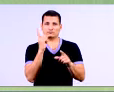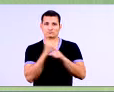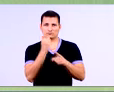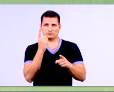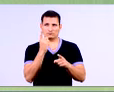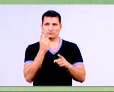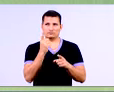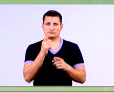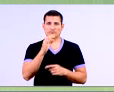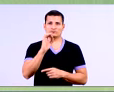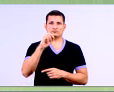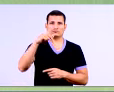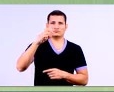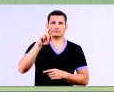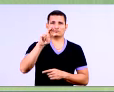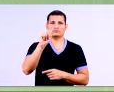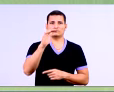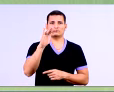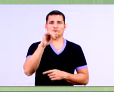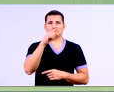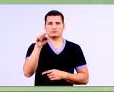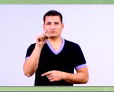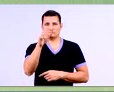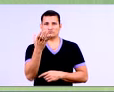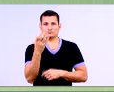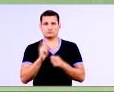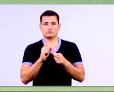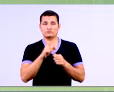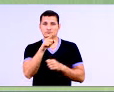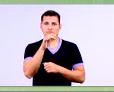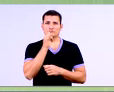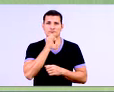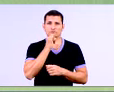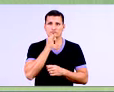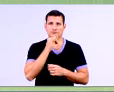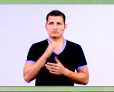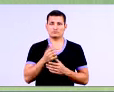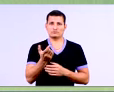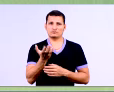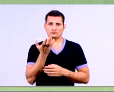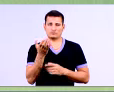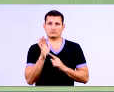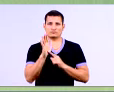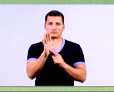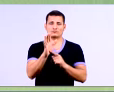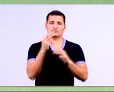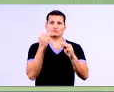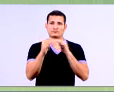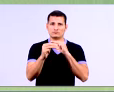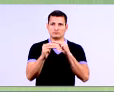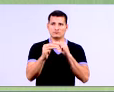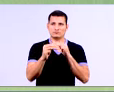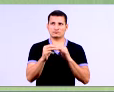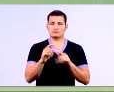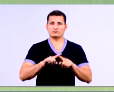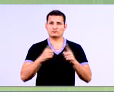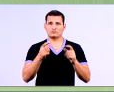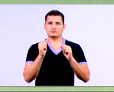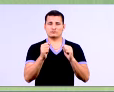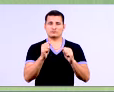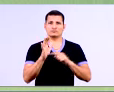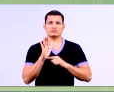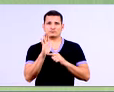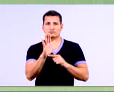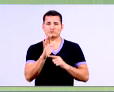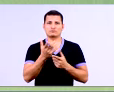identifique a operação que você quer fazer. Aqui neste exemplo, eu estou querendo mostrar uma mensagem, mas eu poderia